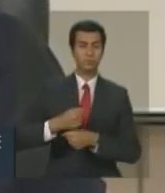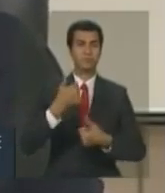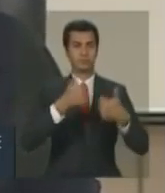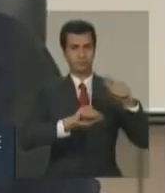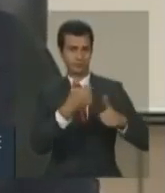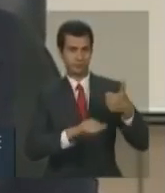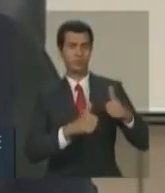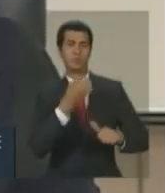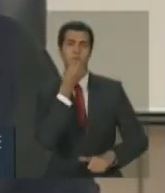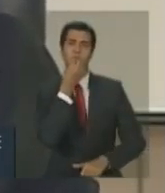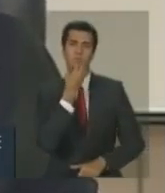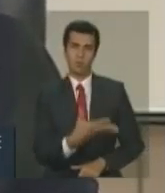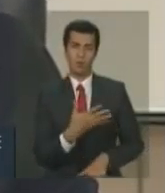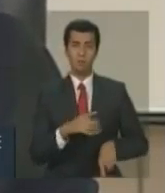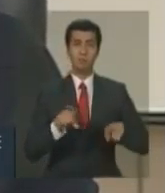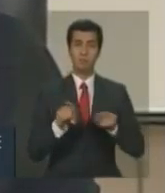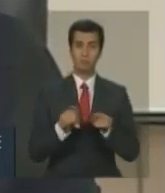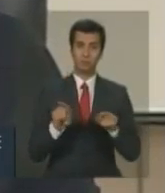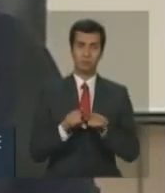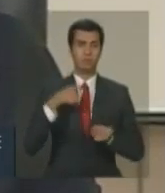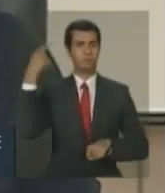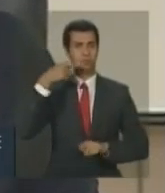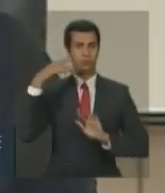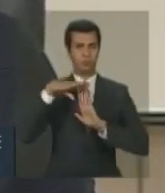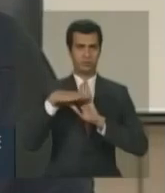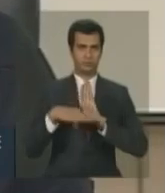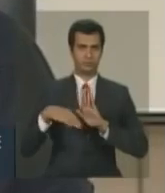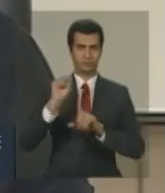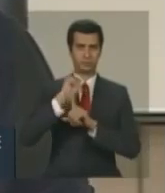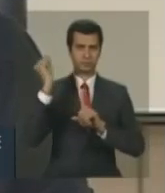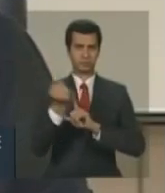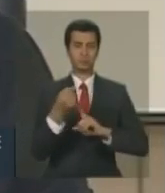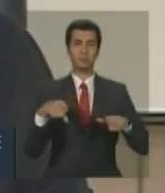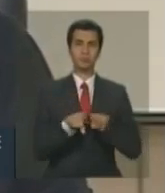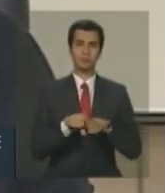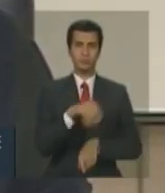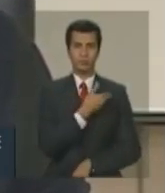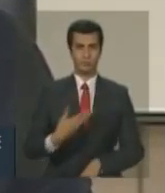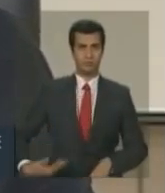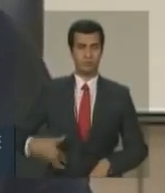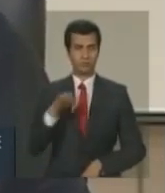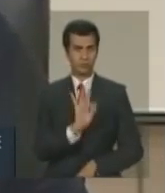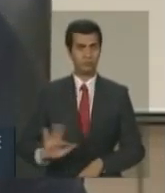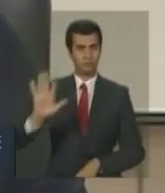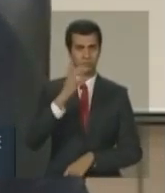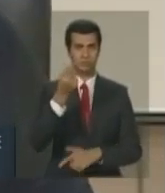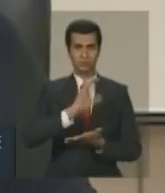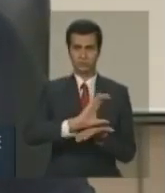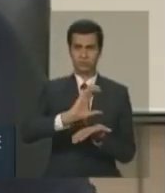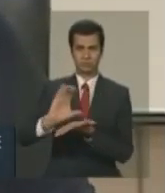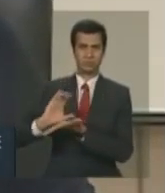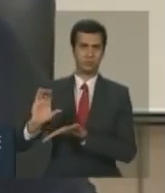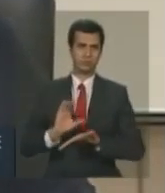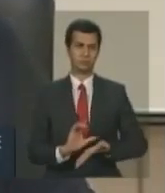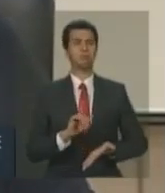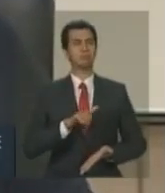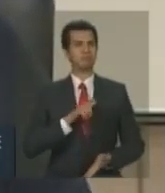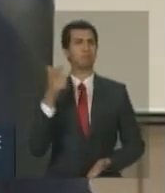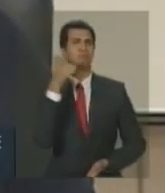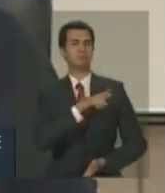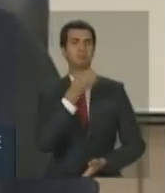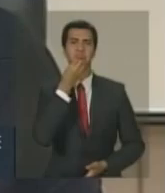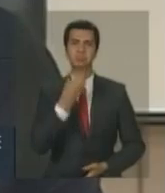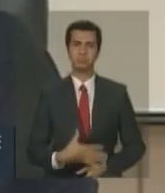que a construção de políticas sociais, o investimento social do governo federal, dos estados, dos municípios, tem tido